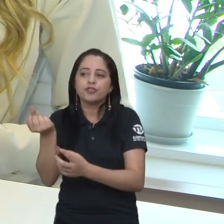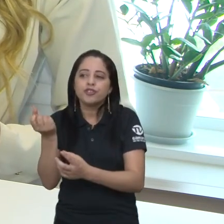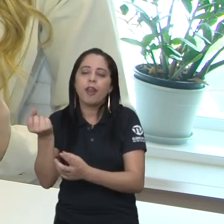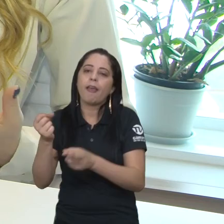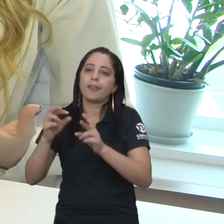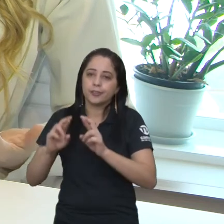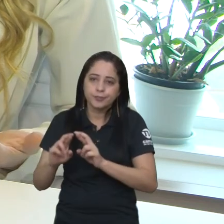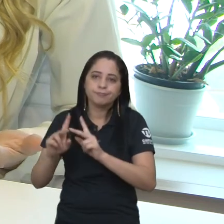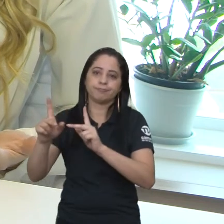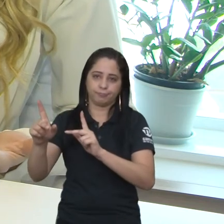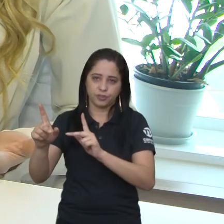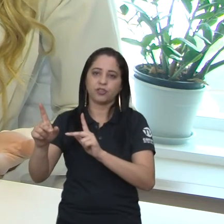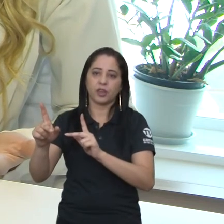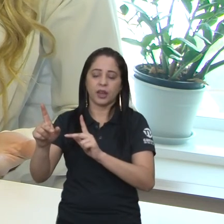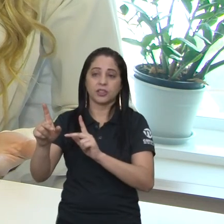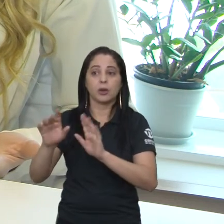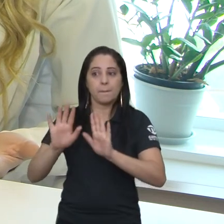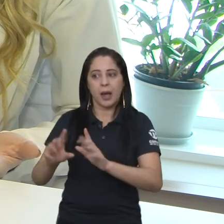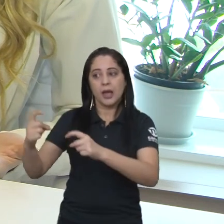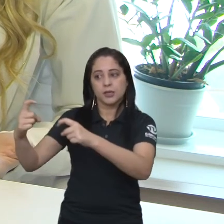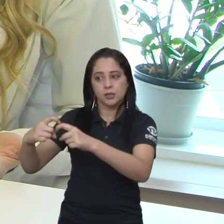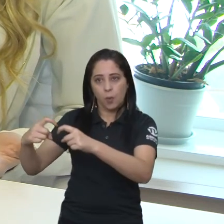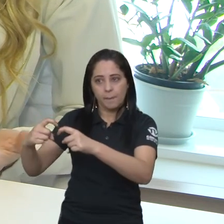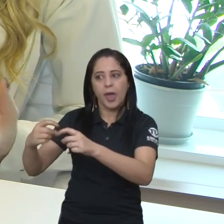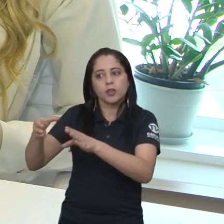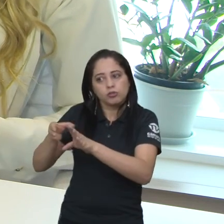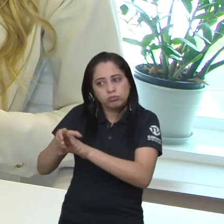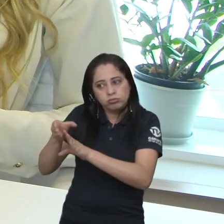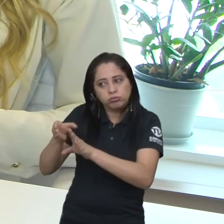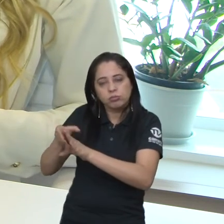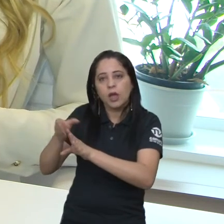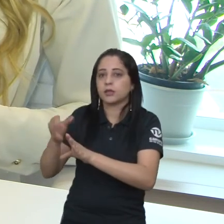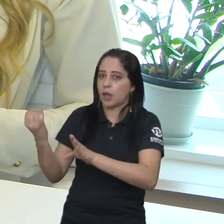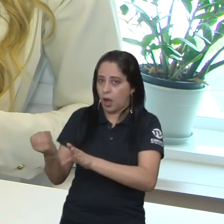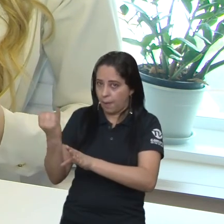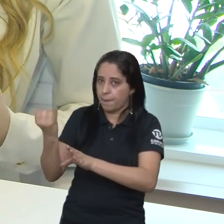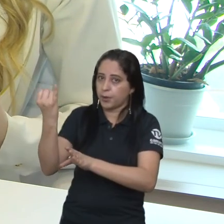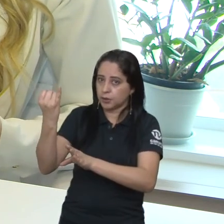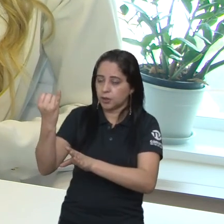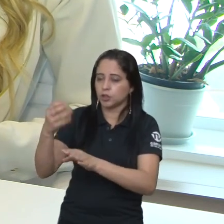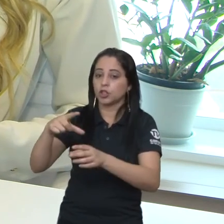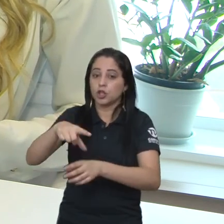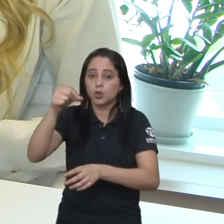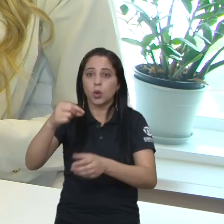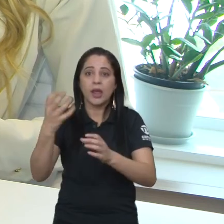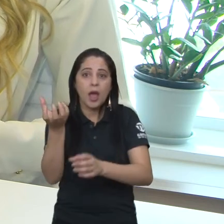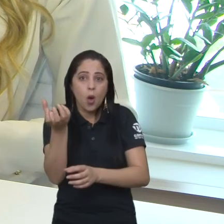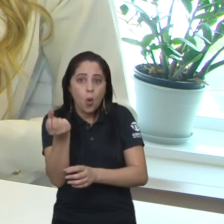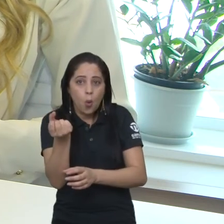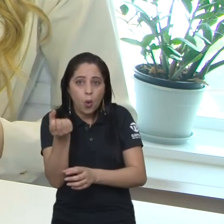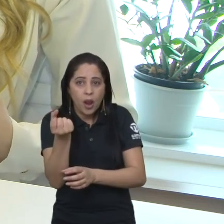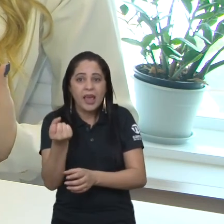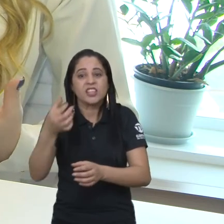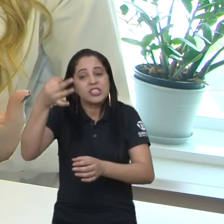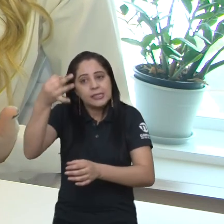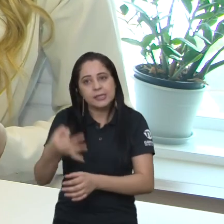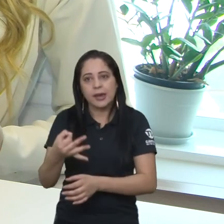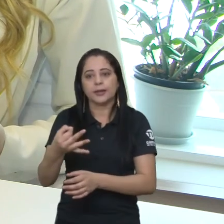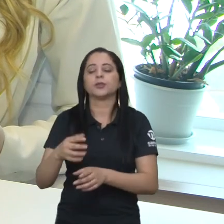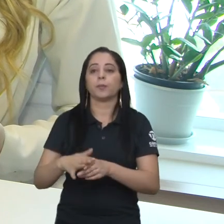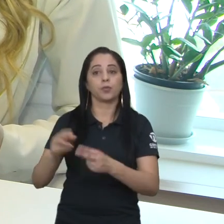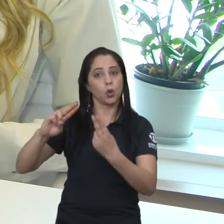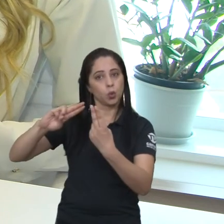mercado, e é importante que ela tenha uma orientação do pediatra na prescrição da fórmula mais adequada para o seu bebê. No SUS, já